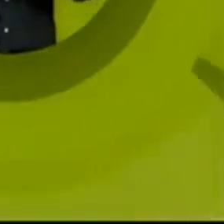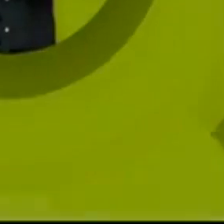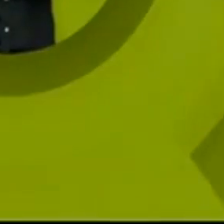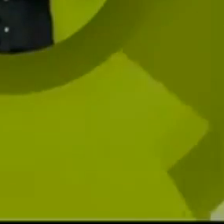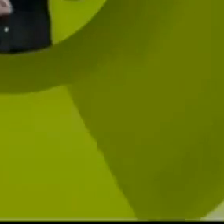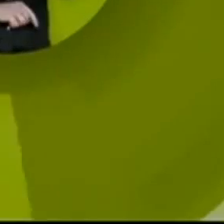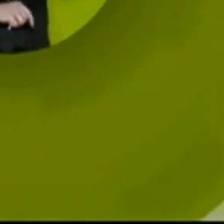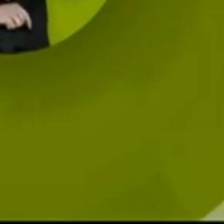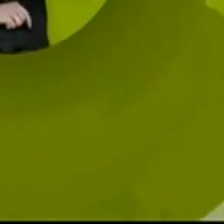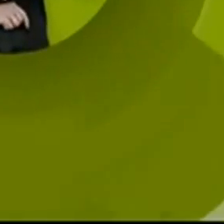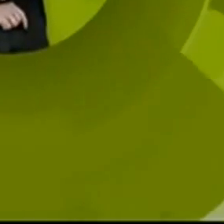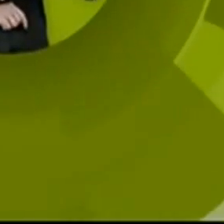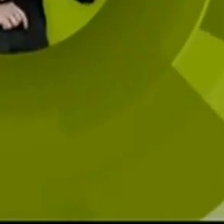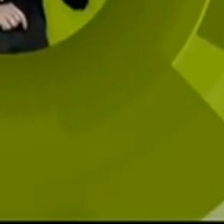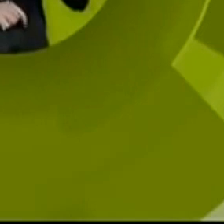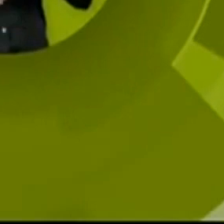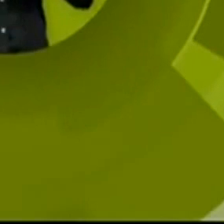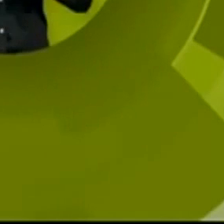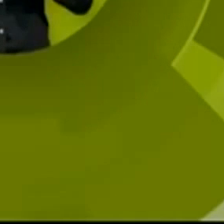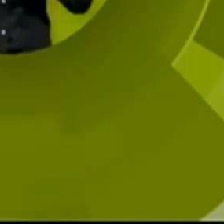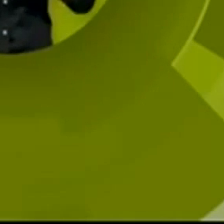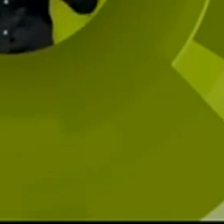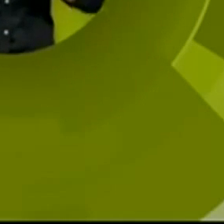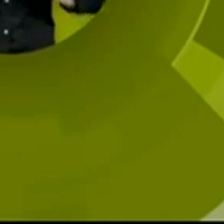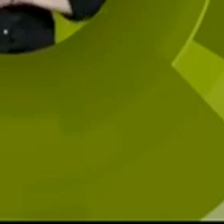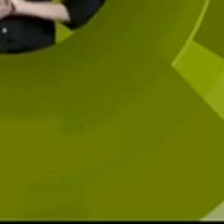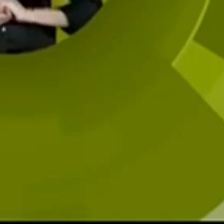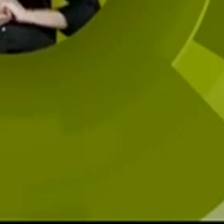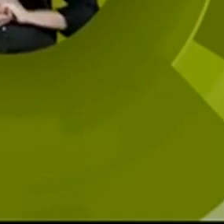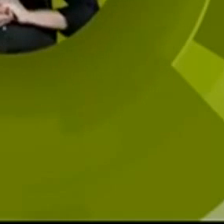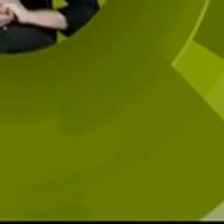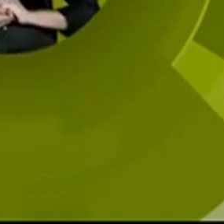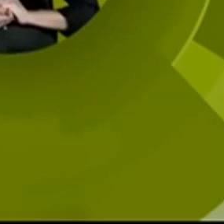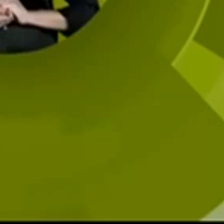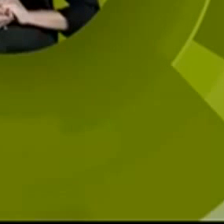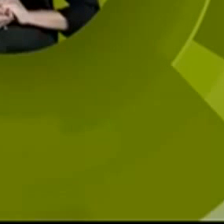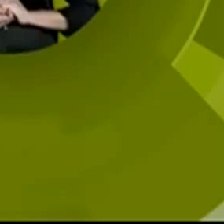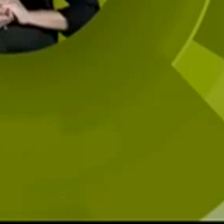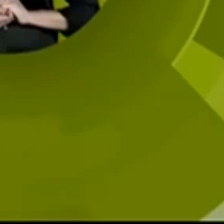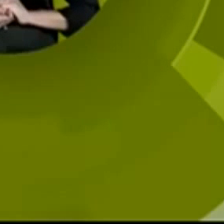O programa a seguir é livre para todos os públicos.